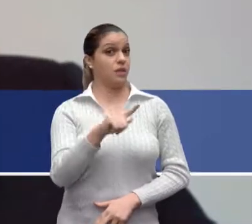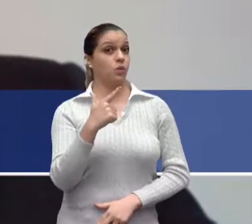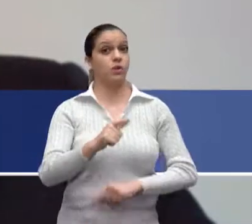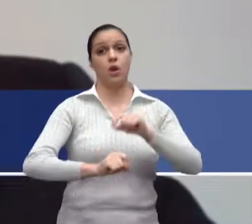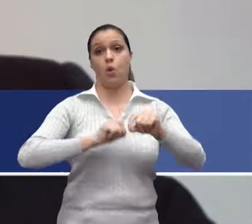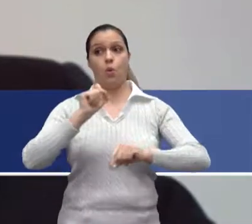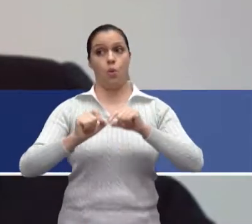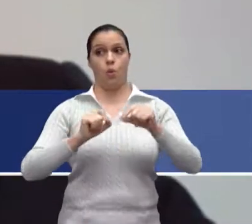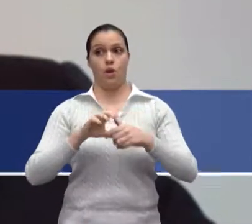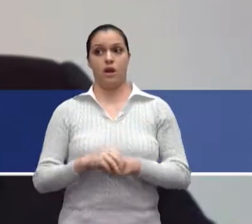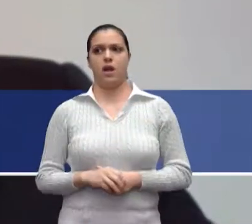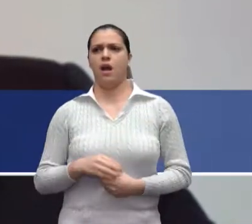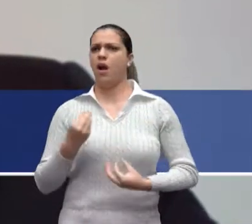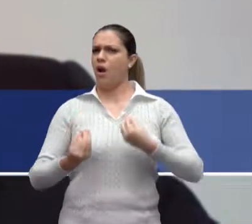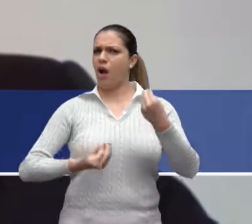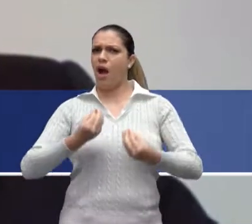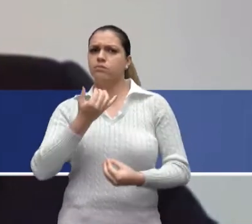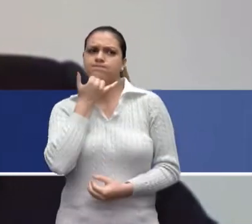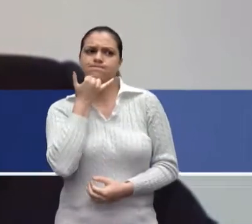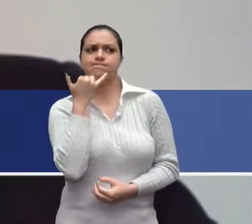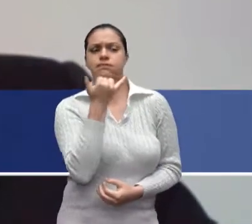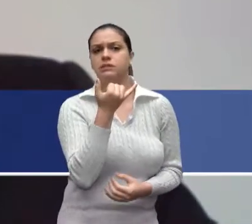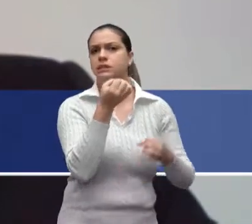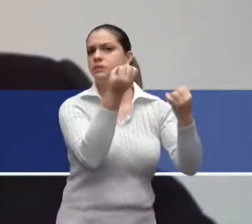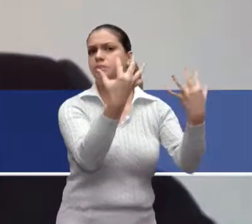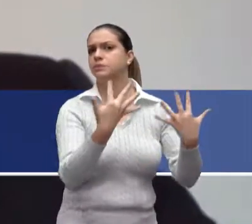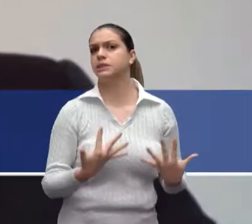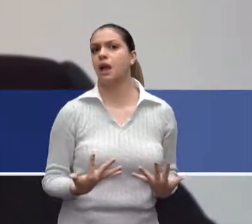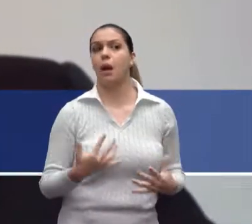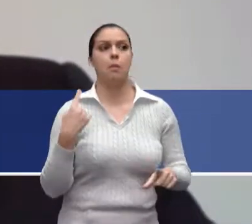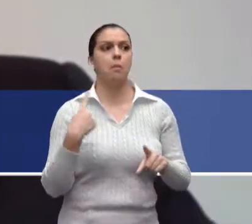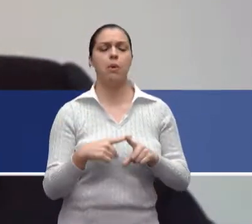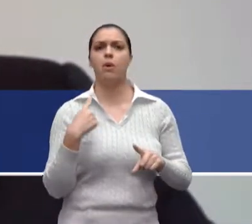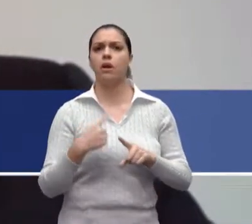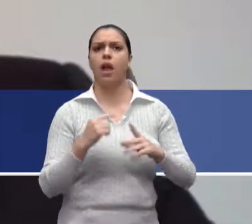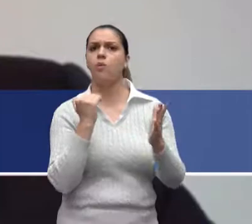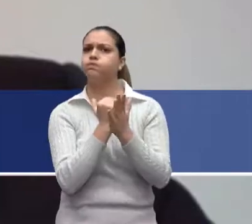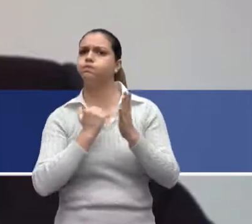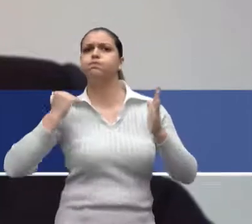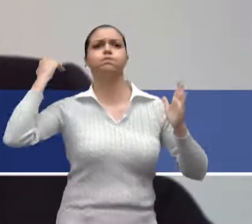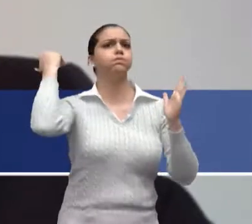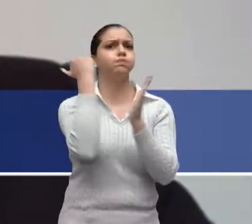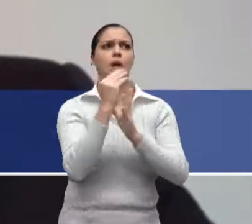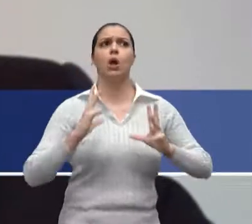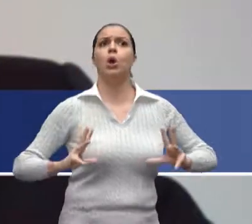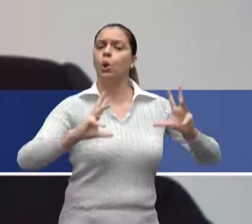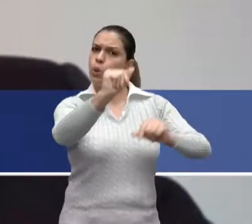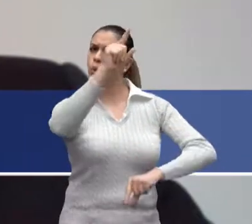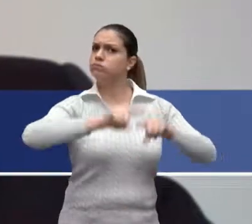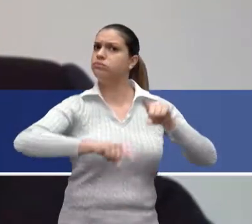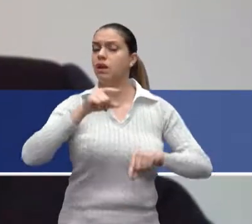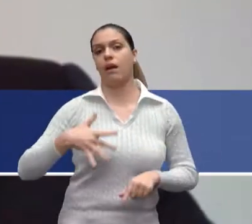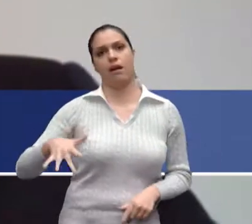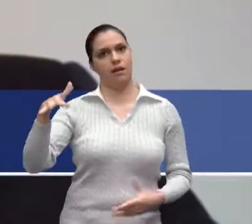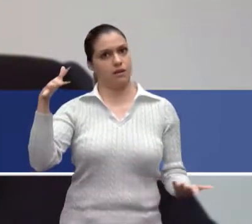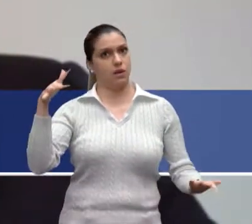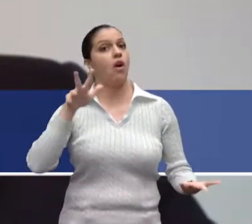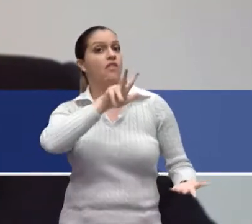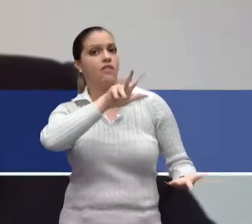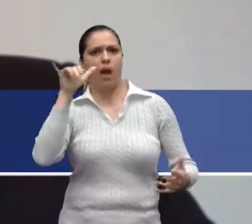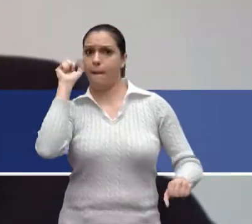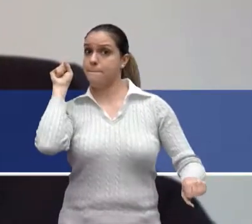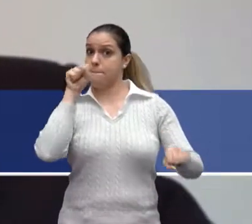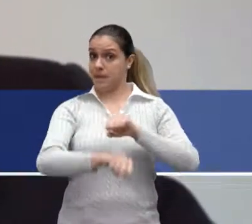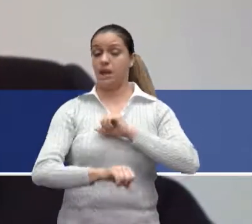4,50. Então, senhor presidente, não há nenhuma justificativa para esse aumento aí e